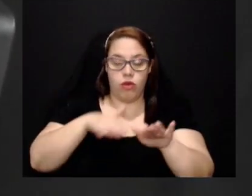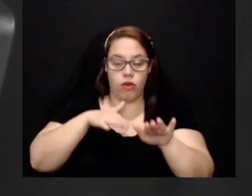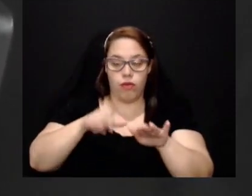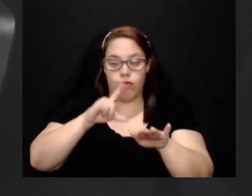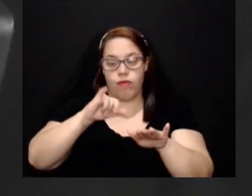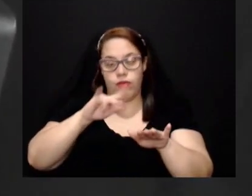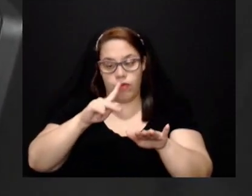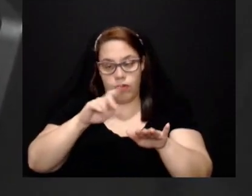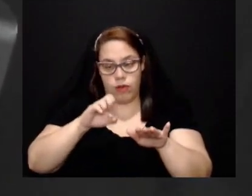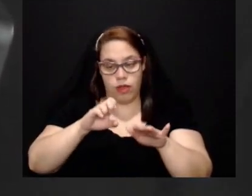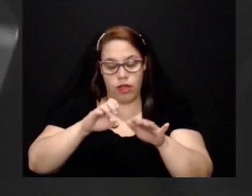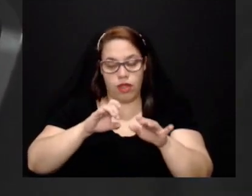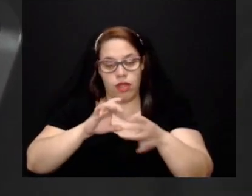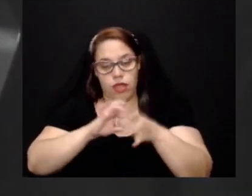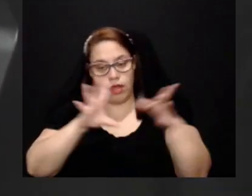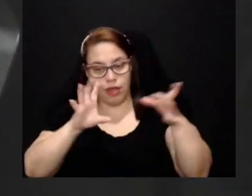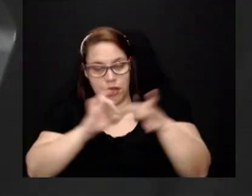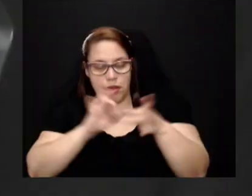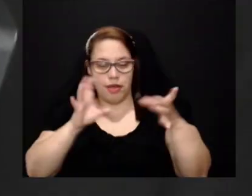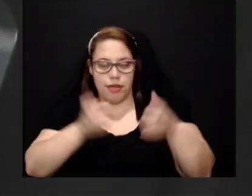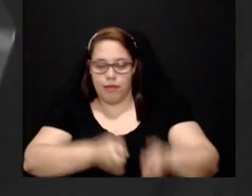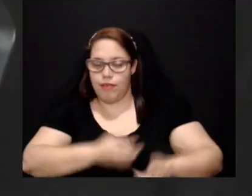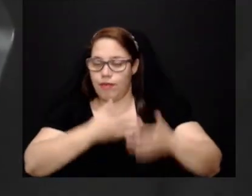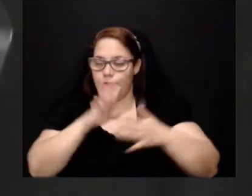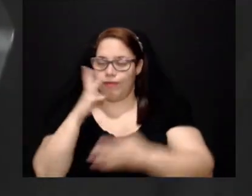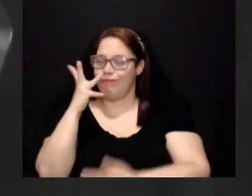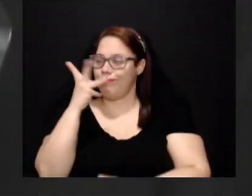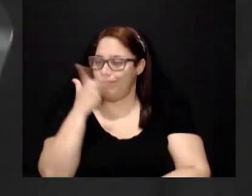liberdade de expressão, era muito lindo. Enfim,